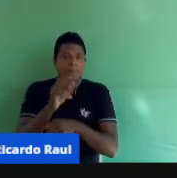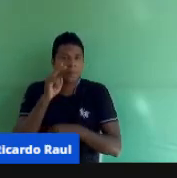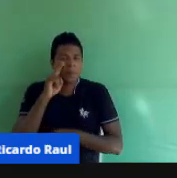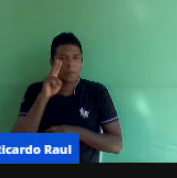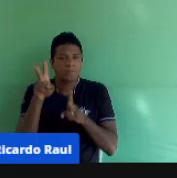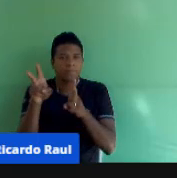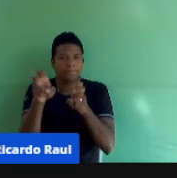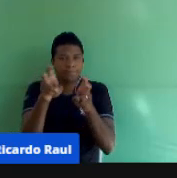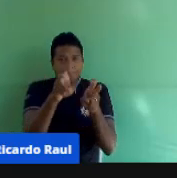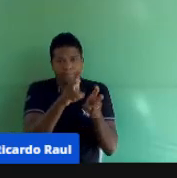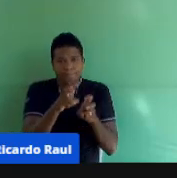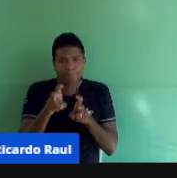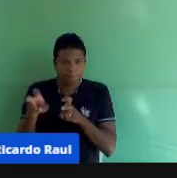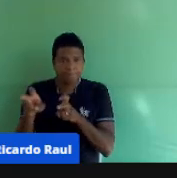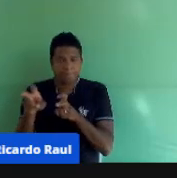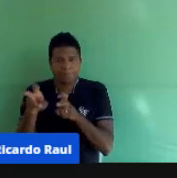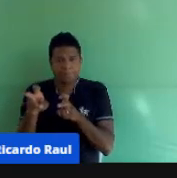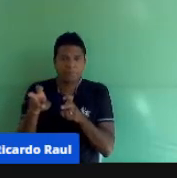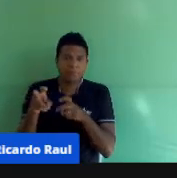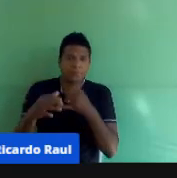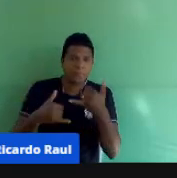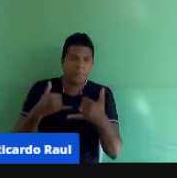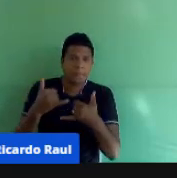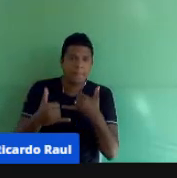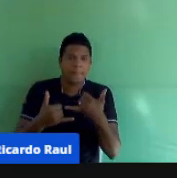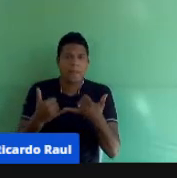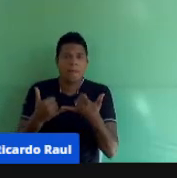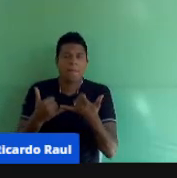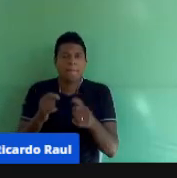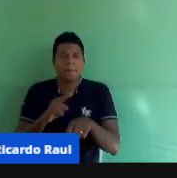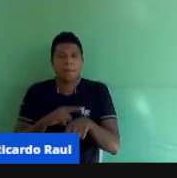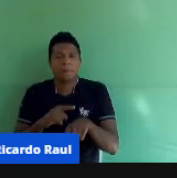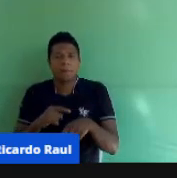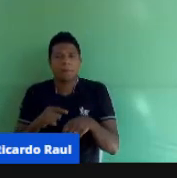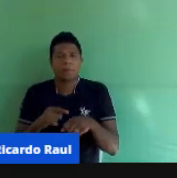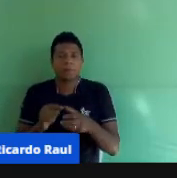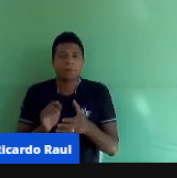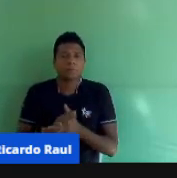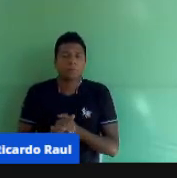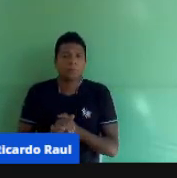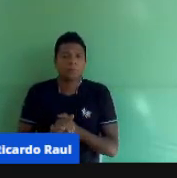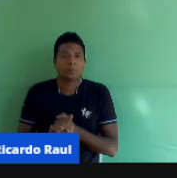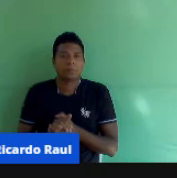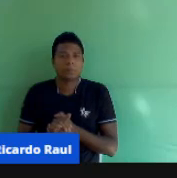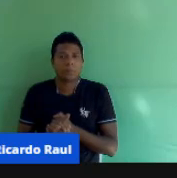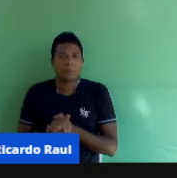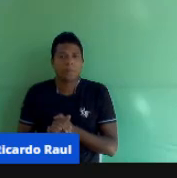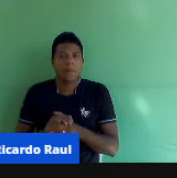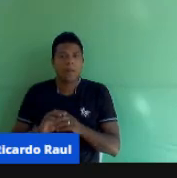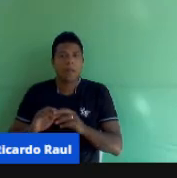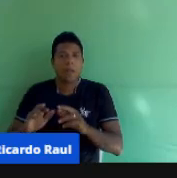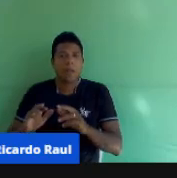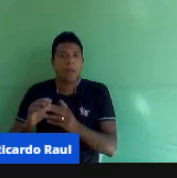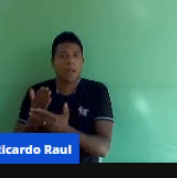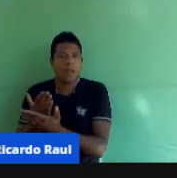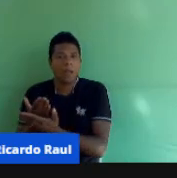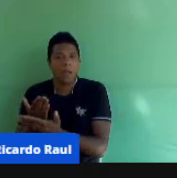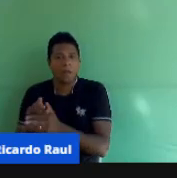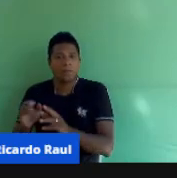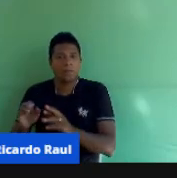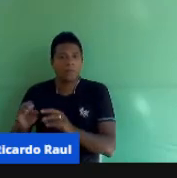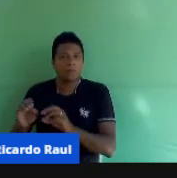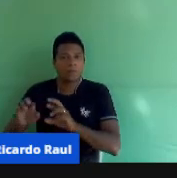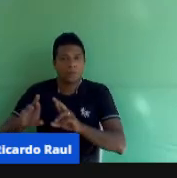que, além do entretenimento, além daquele momento de lazer, além daquela aula diferente, os filmes também